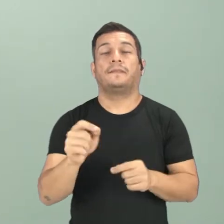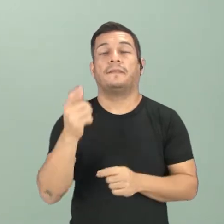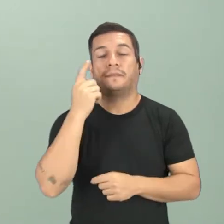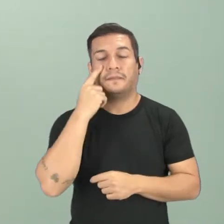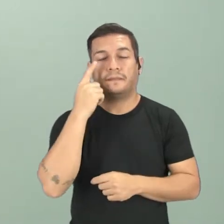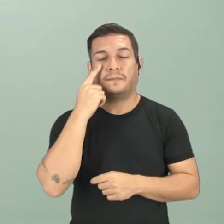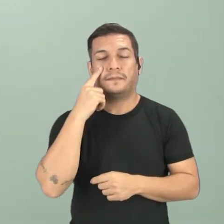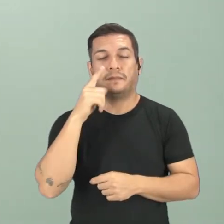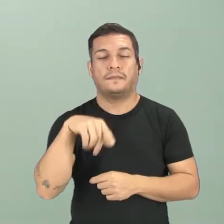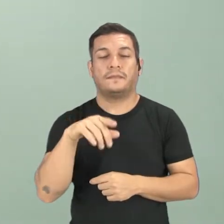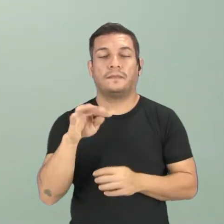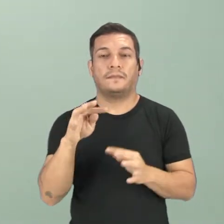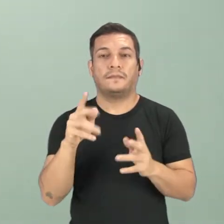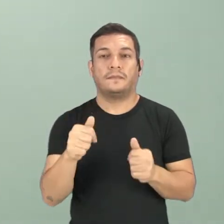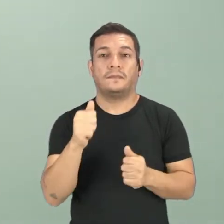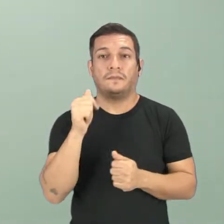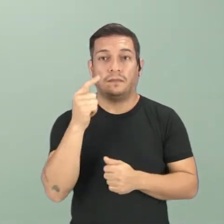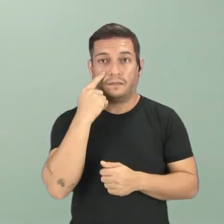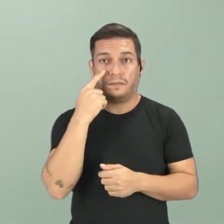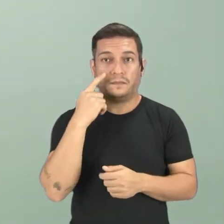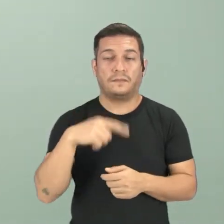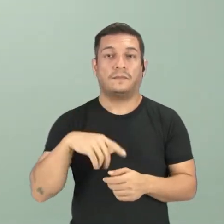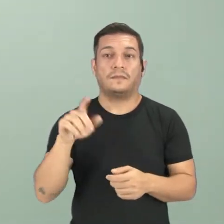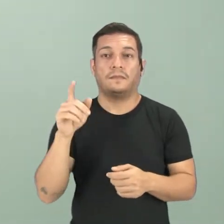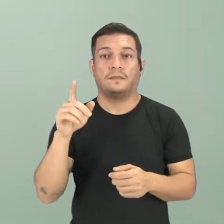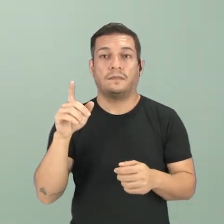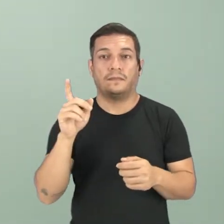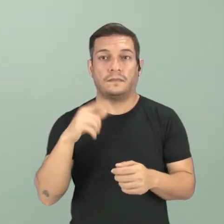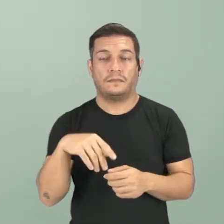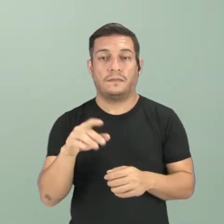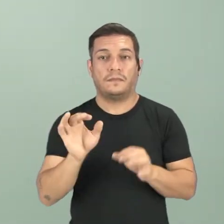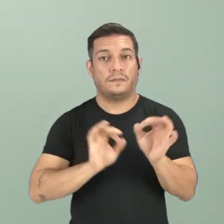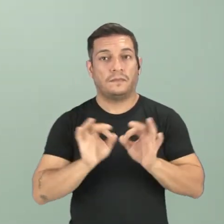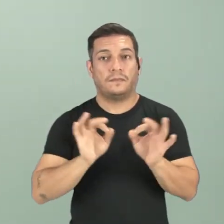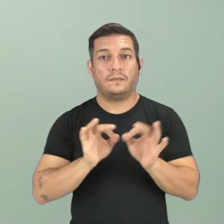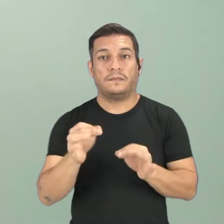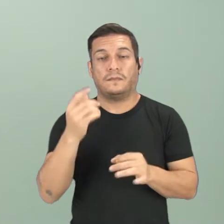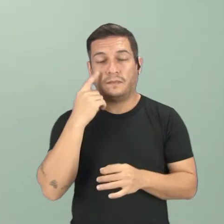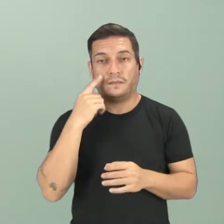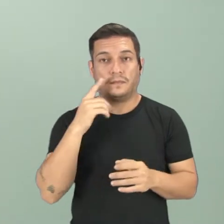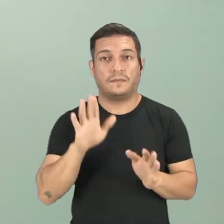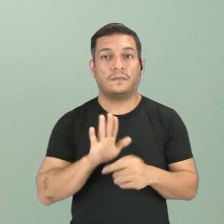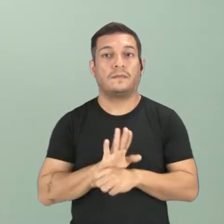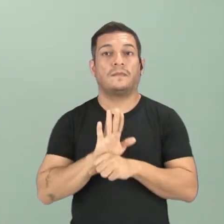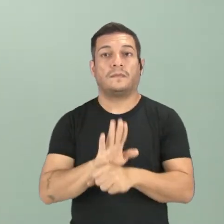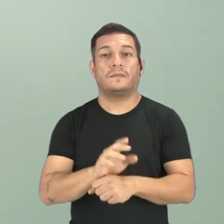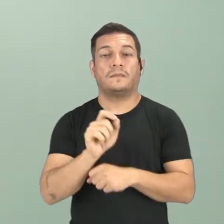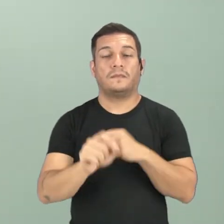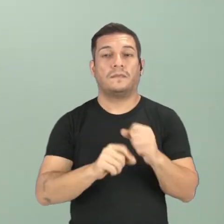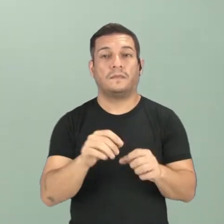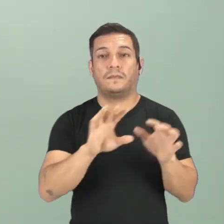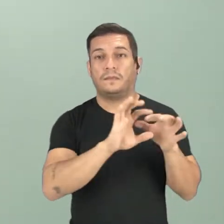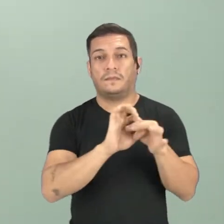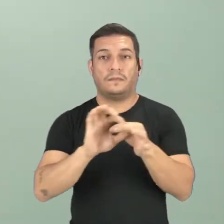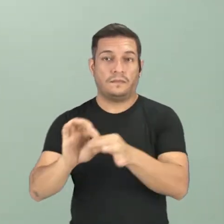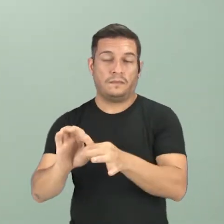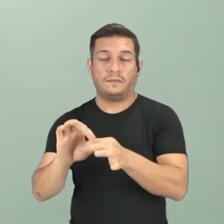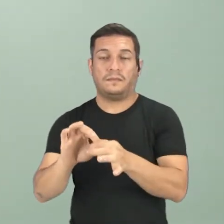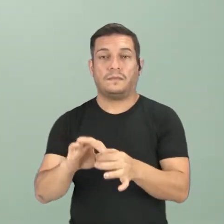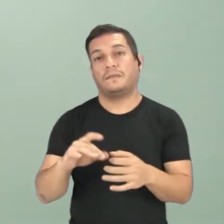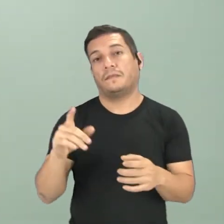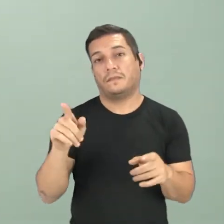dois objetivos: a manutenção de uma determinada ordem que favorece um determinado contexto,